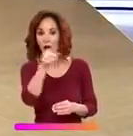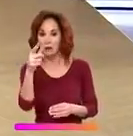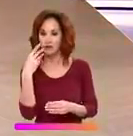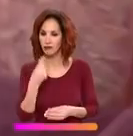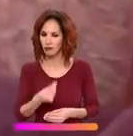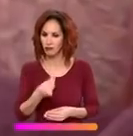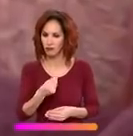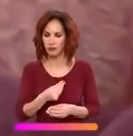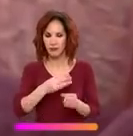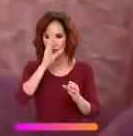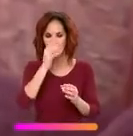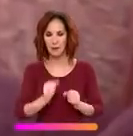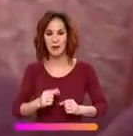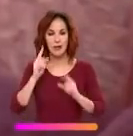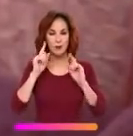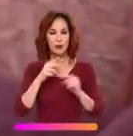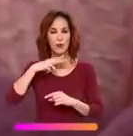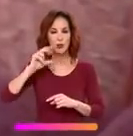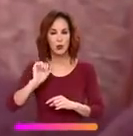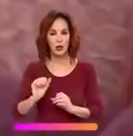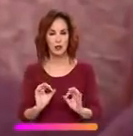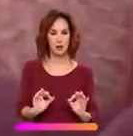Portugal. Mas vamos lá. Vai assim.